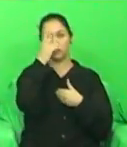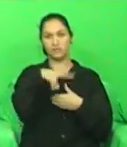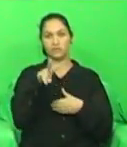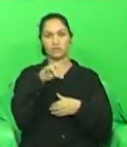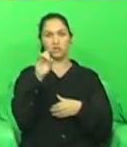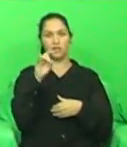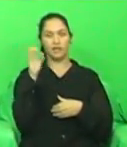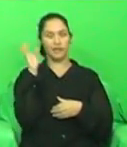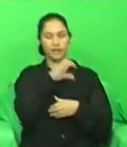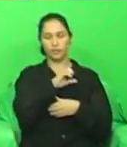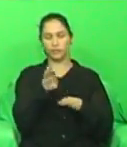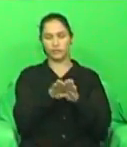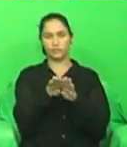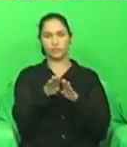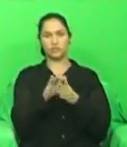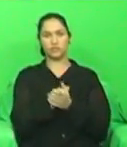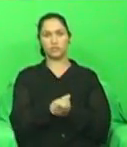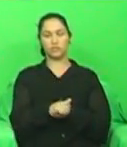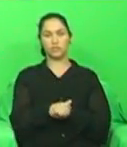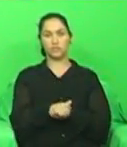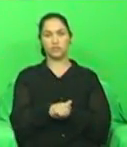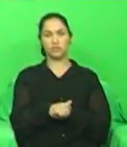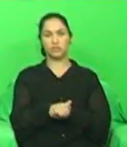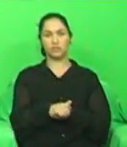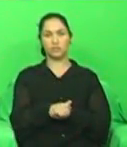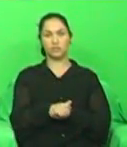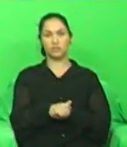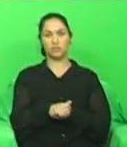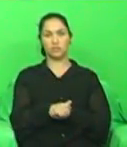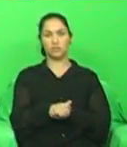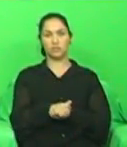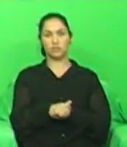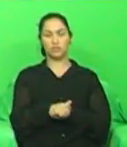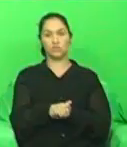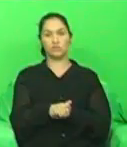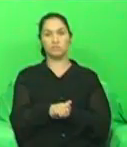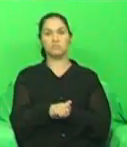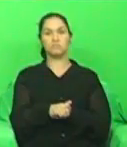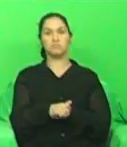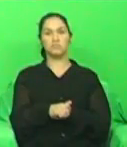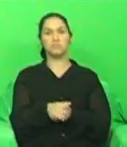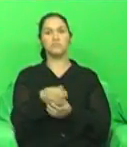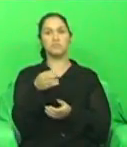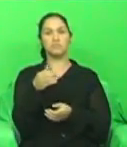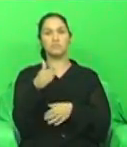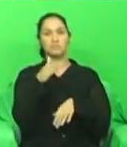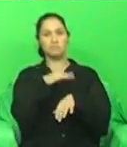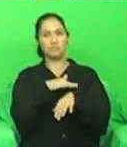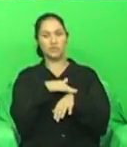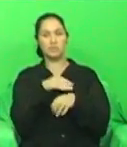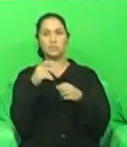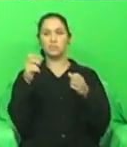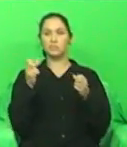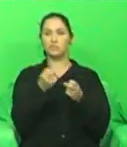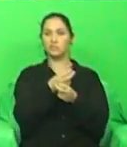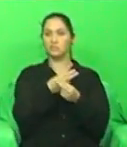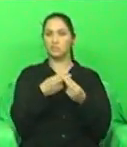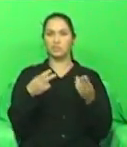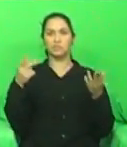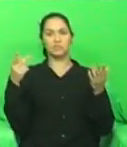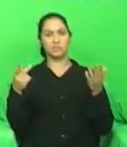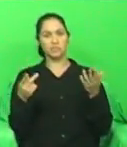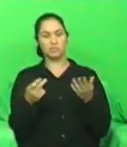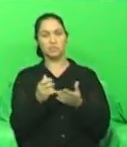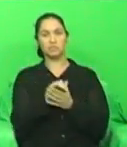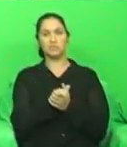jogo rápido também fazia tempo que isso não acontecia na roça dessa freqüência toda que está ocorrendo nos últimos